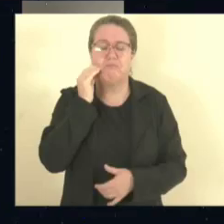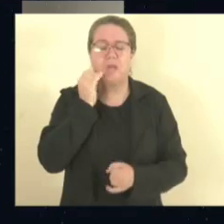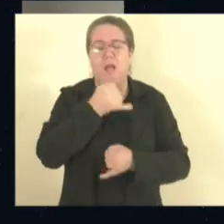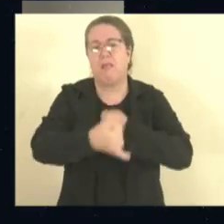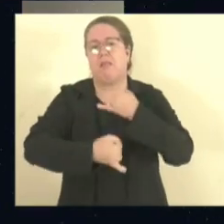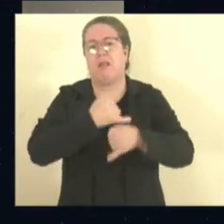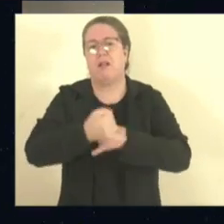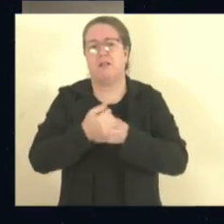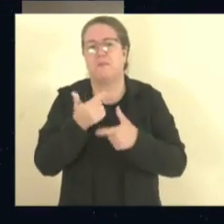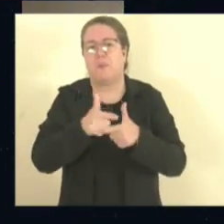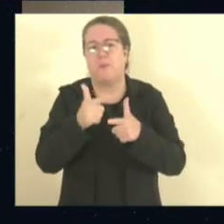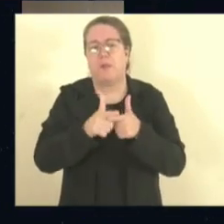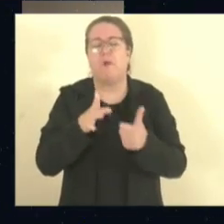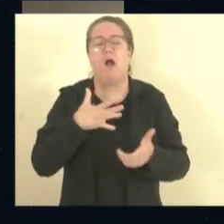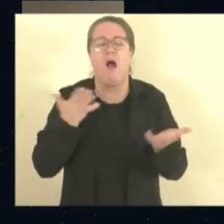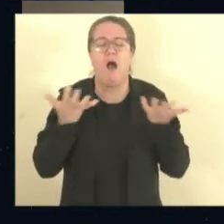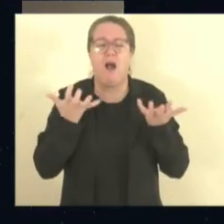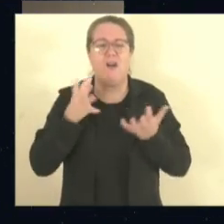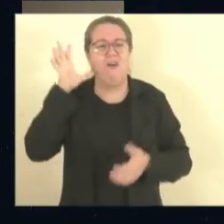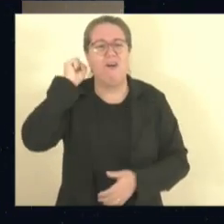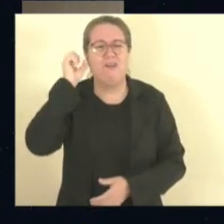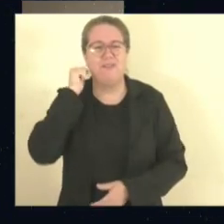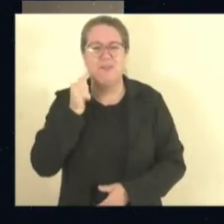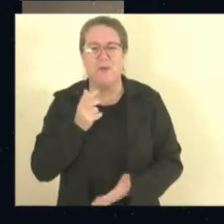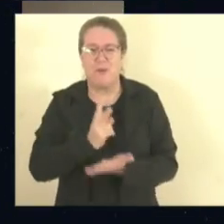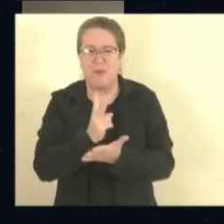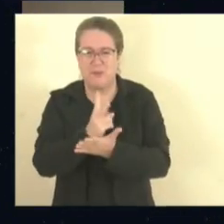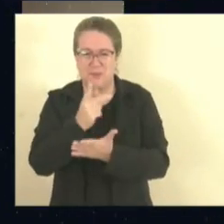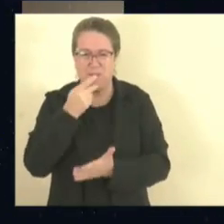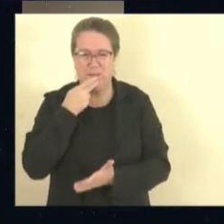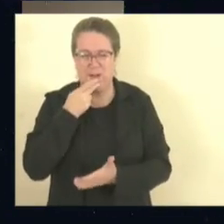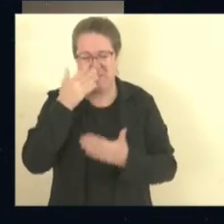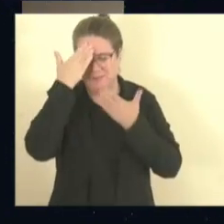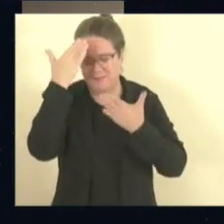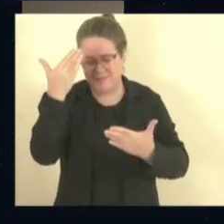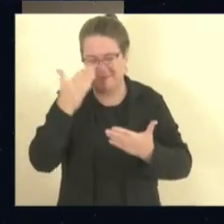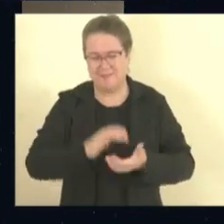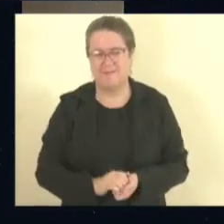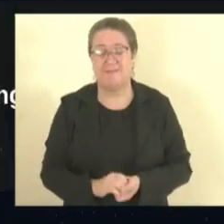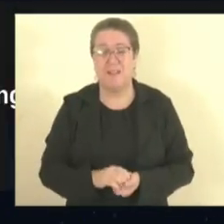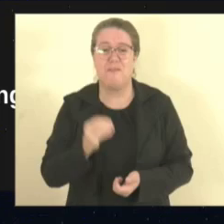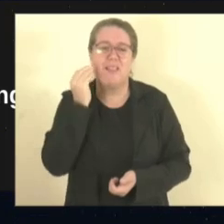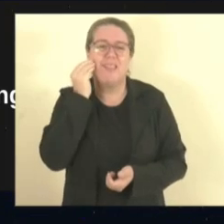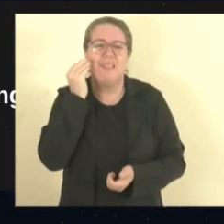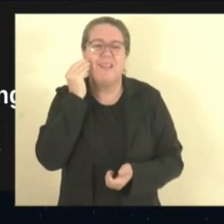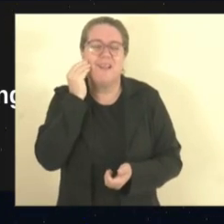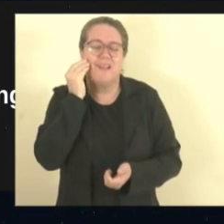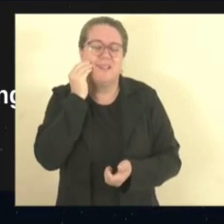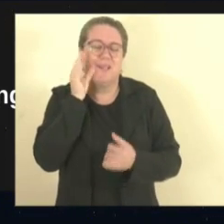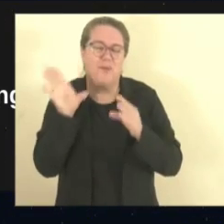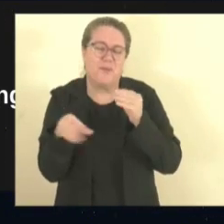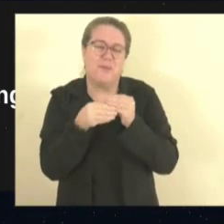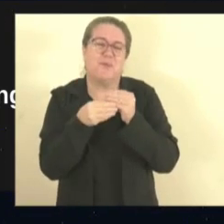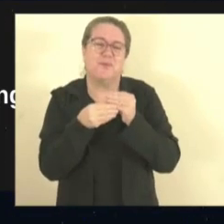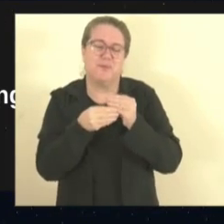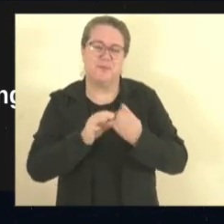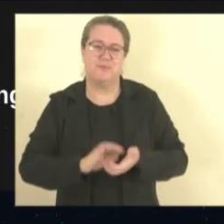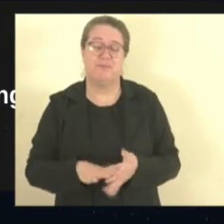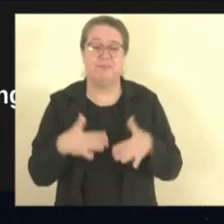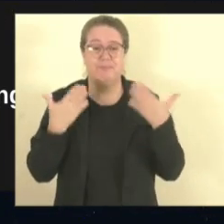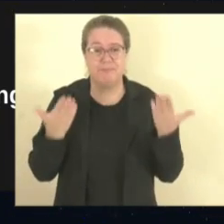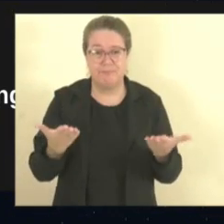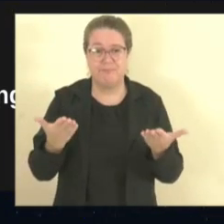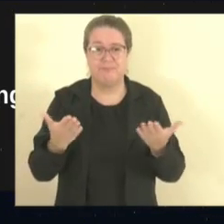caído. Agora estamos te ouvindo. Pode falar, deputada Janete. Está me ouvindo? Obrigada. Deixa eu tentar ver se eu consigo concluir. Então,